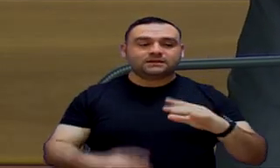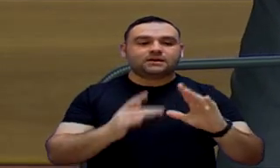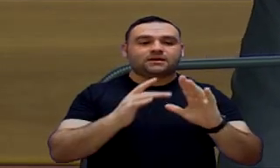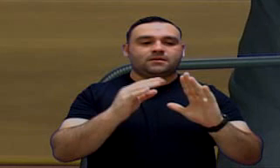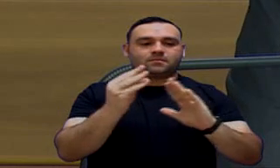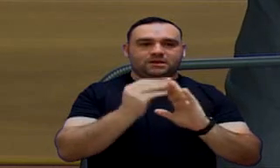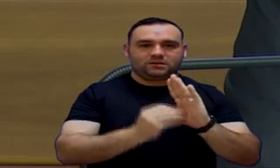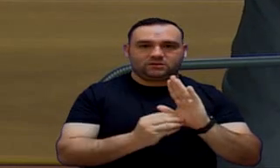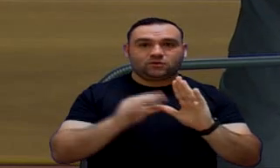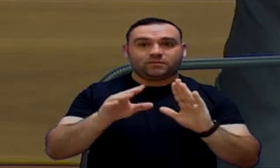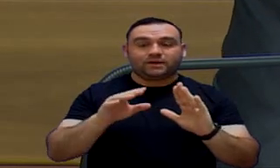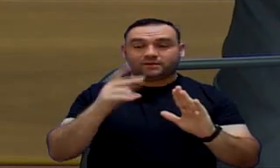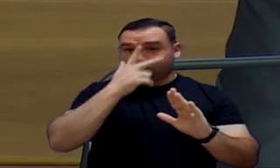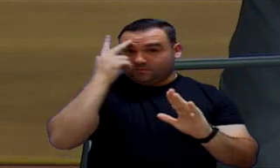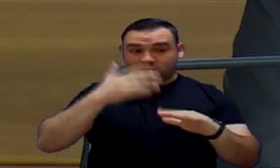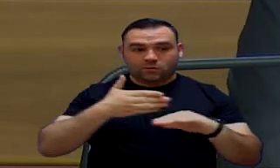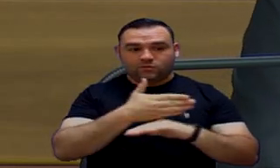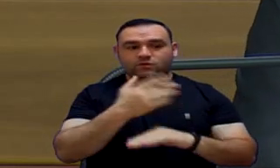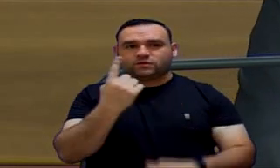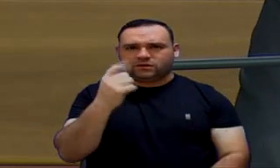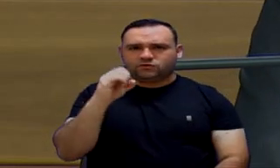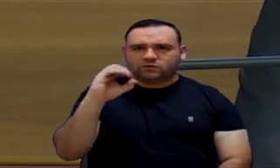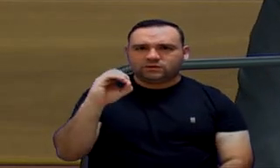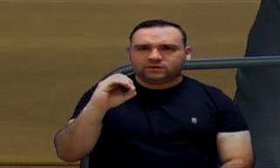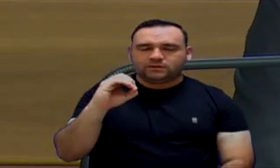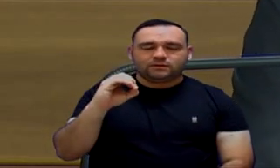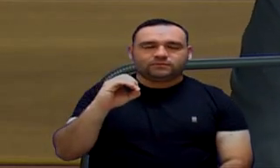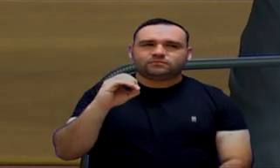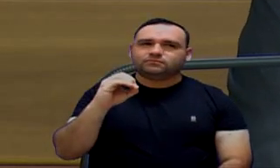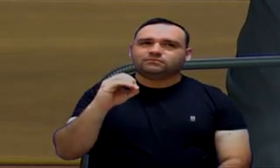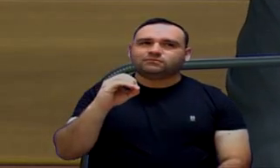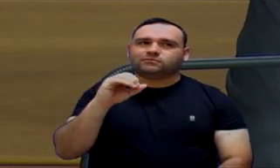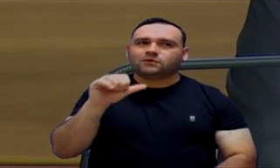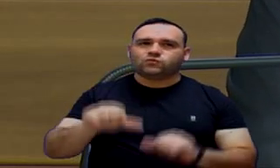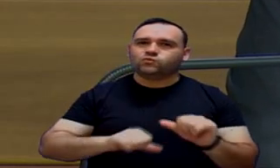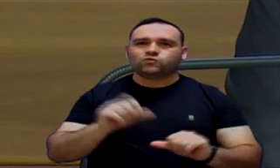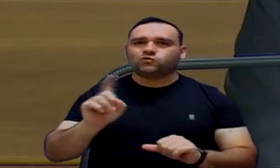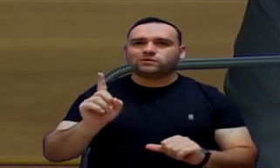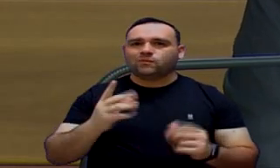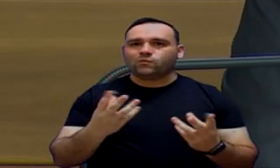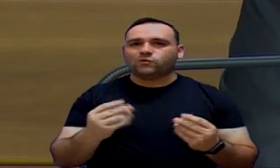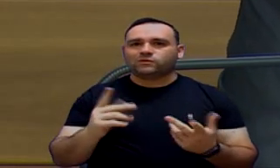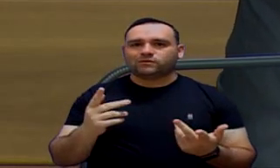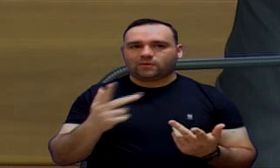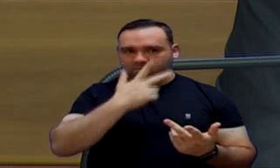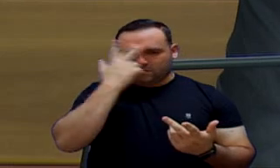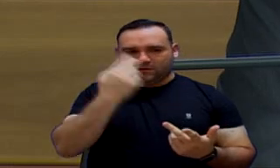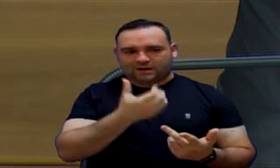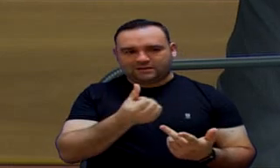participação foi de 180 pessoas não foi isso assim não muda muito não né